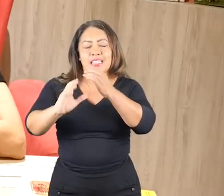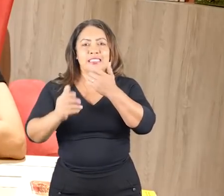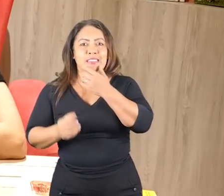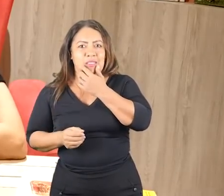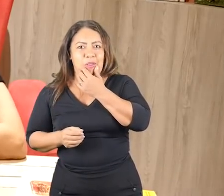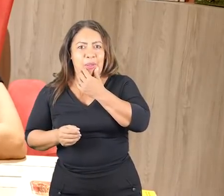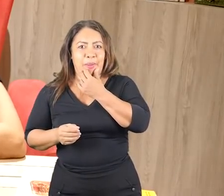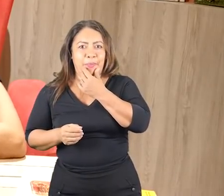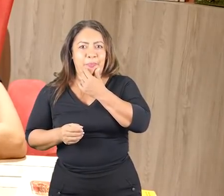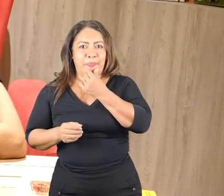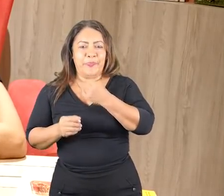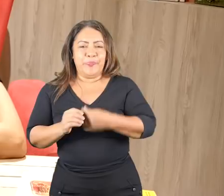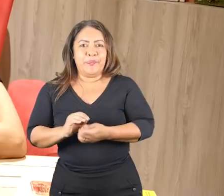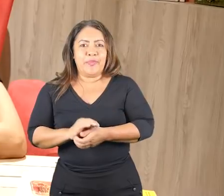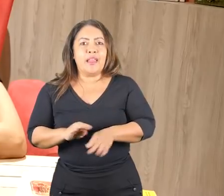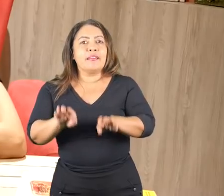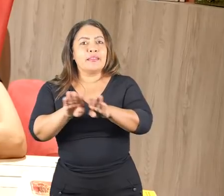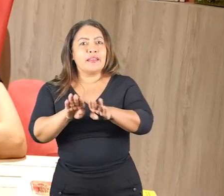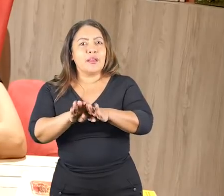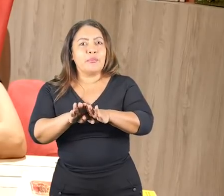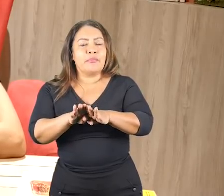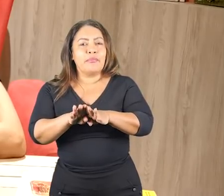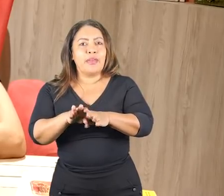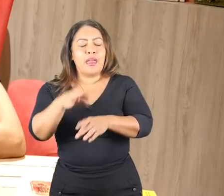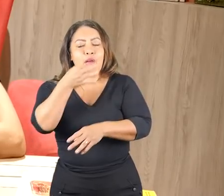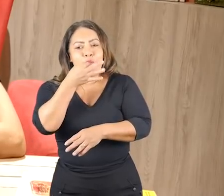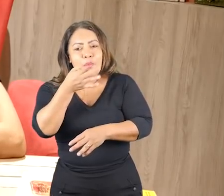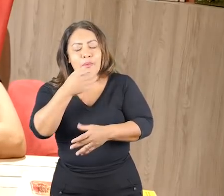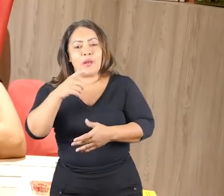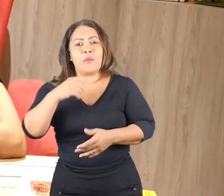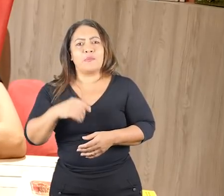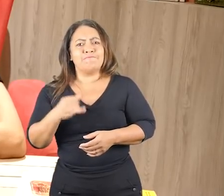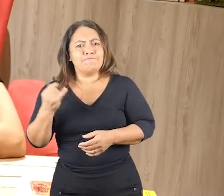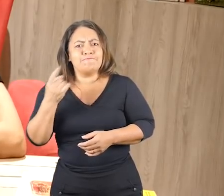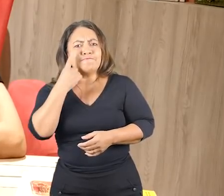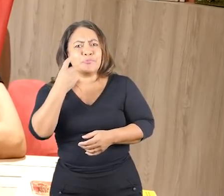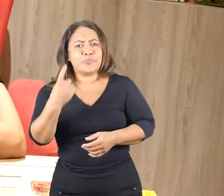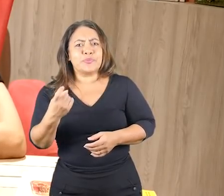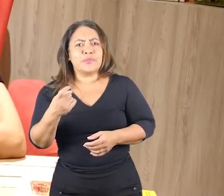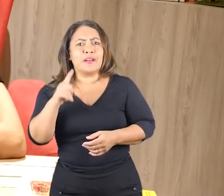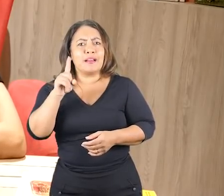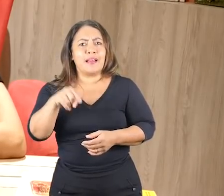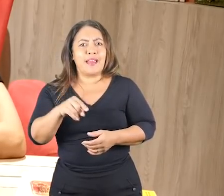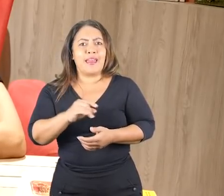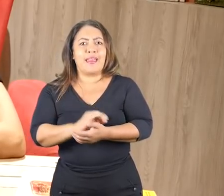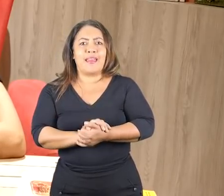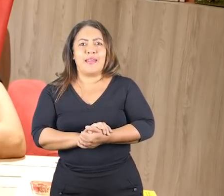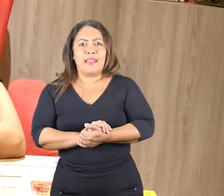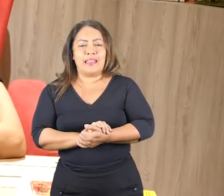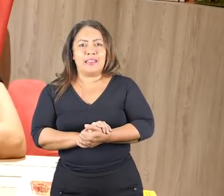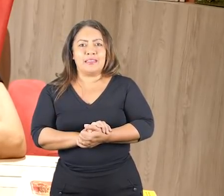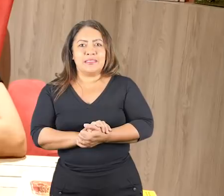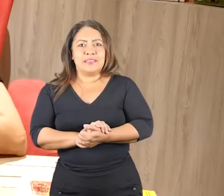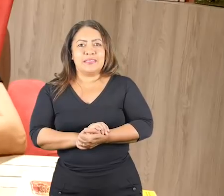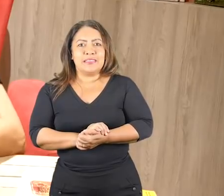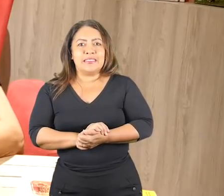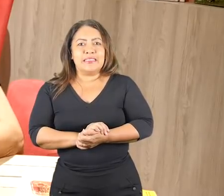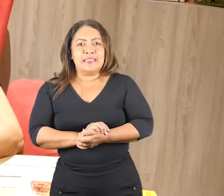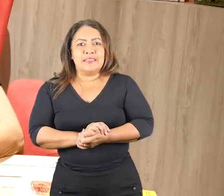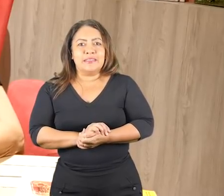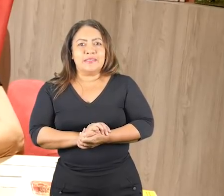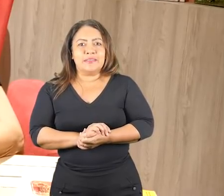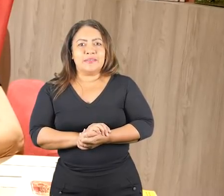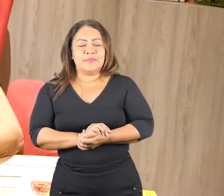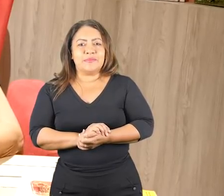E uma sugestão interessante é a gravação de vídeos no espaço da sala, porque as crianças,